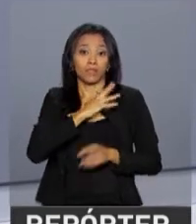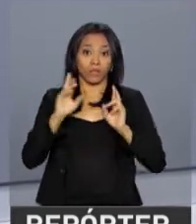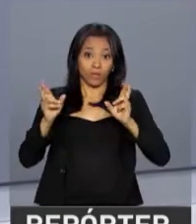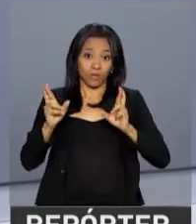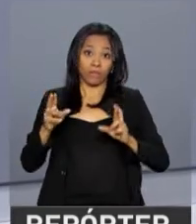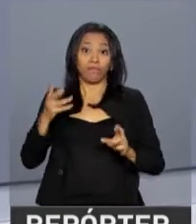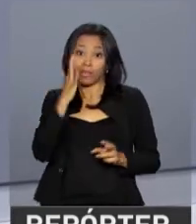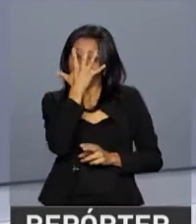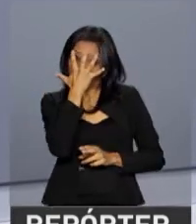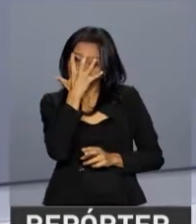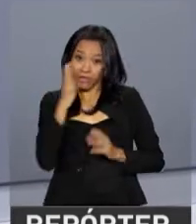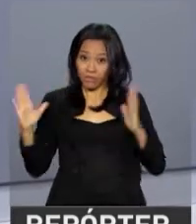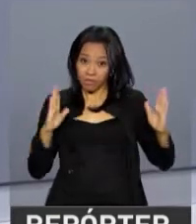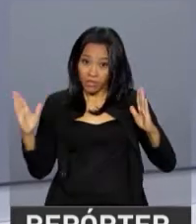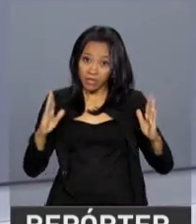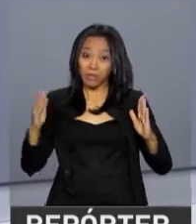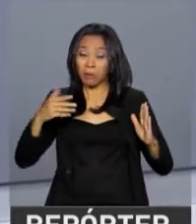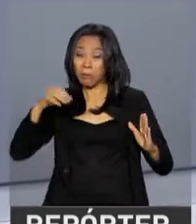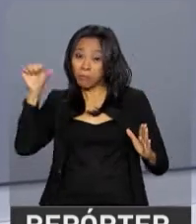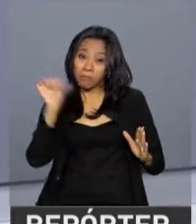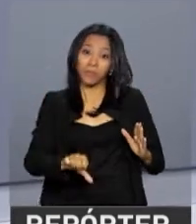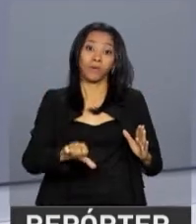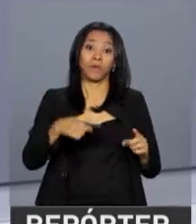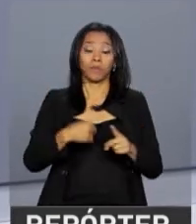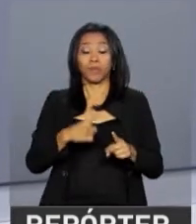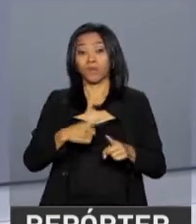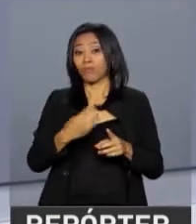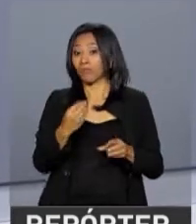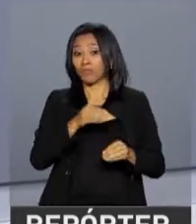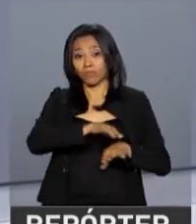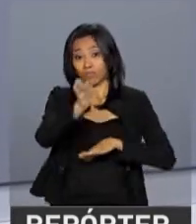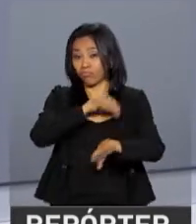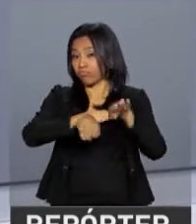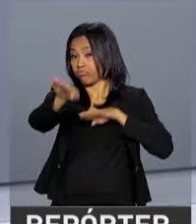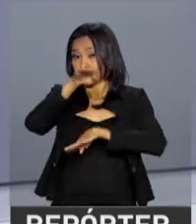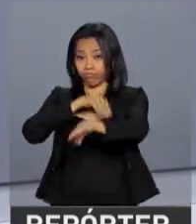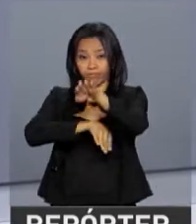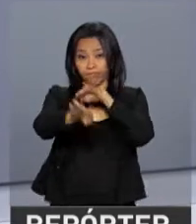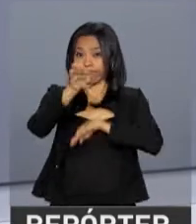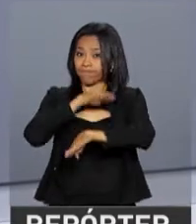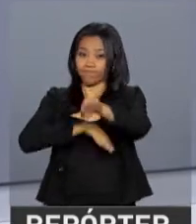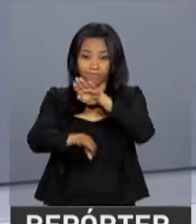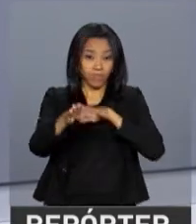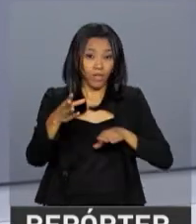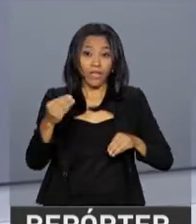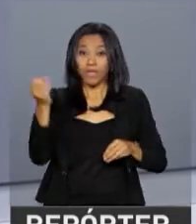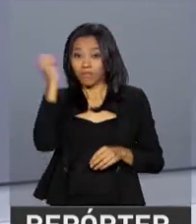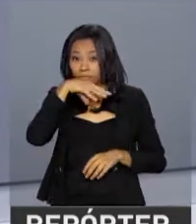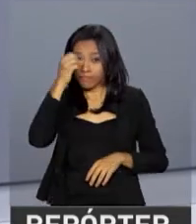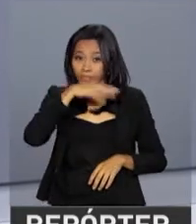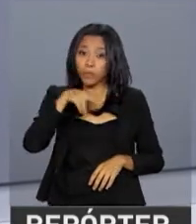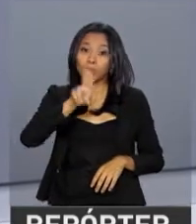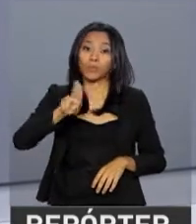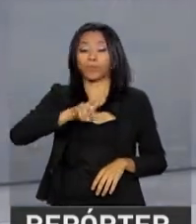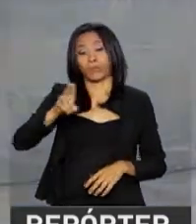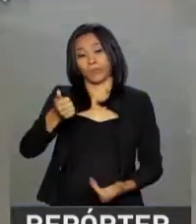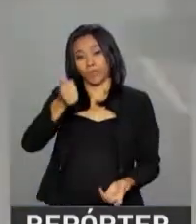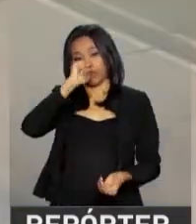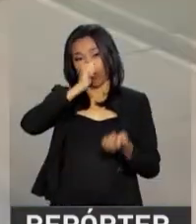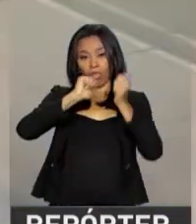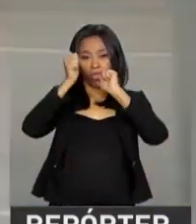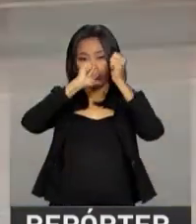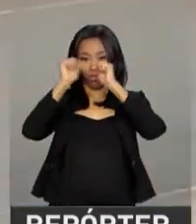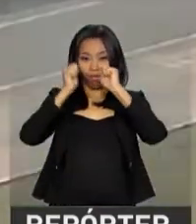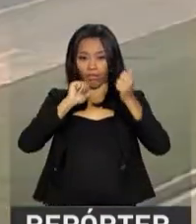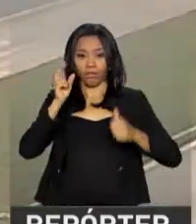críticos nas estradas federais porque o fluxo de veículos é muito grande e ao uso abusivo de álcool e você vê aí